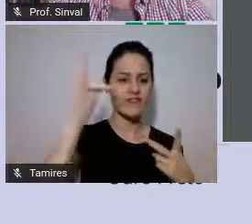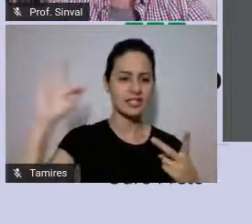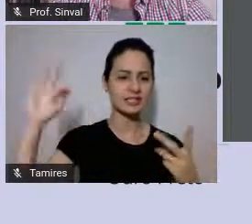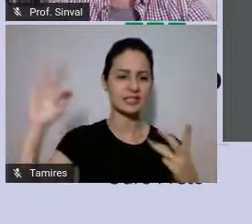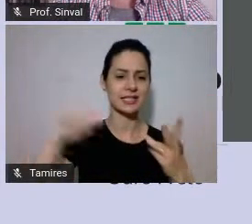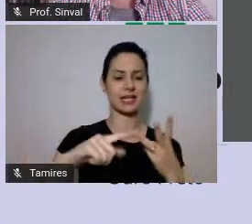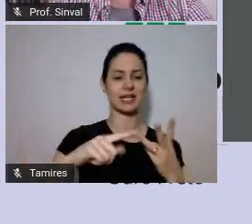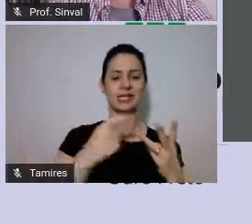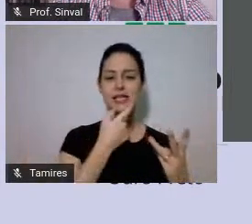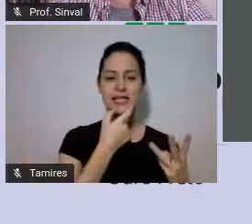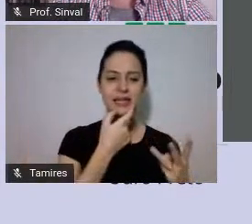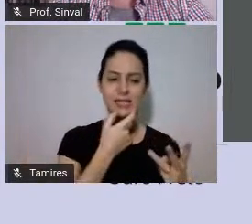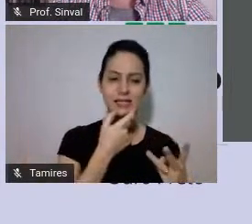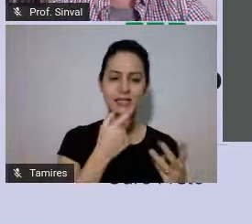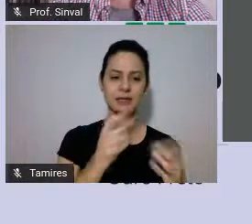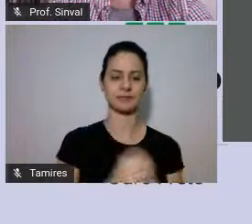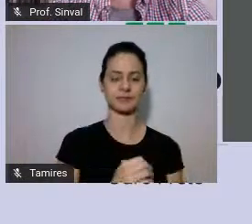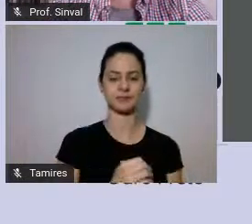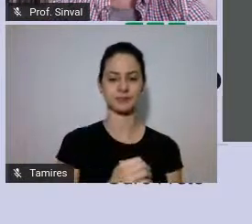viviam na colônia